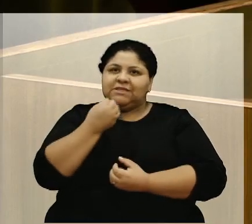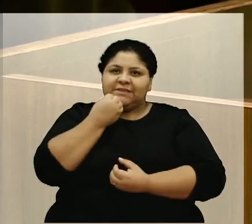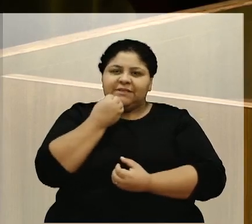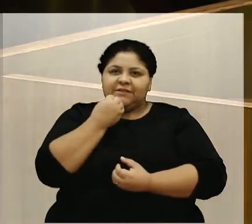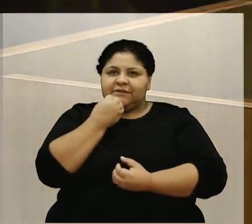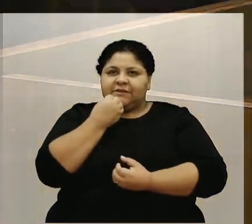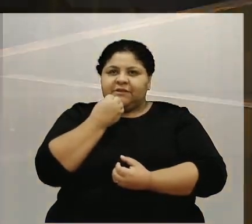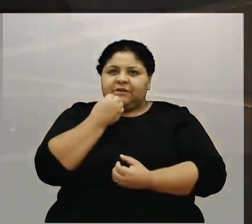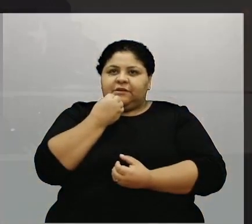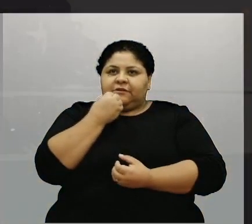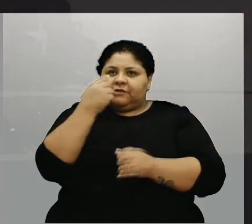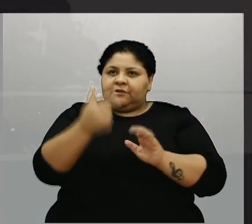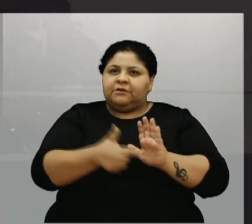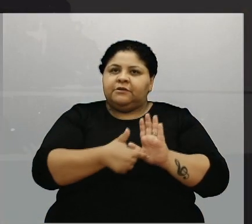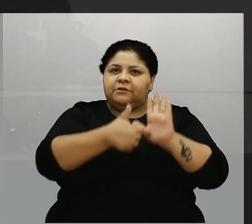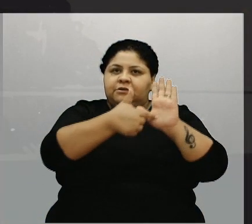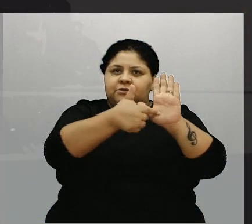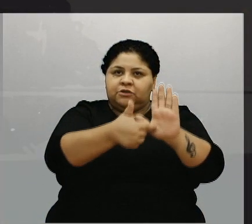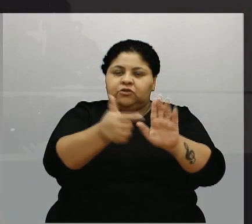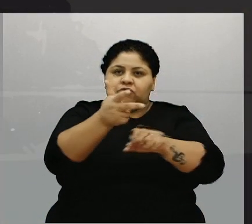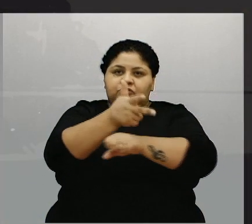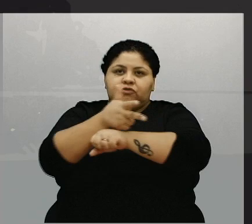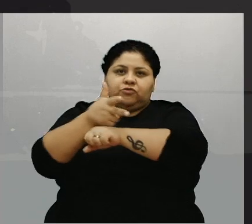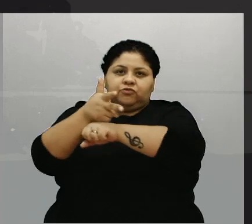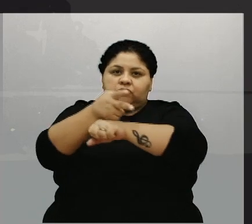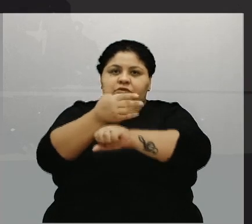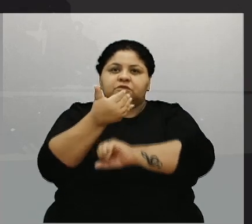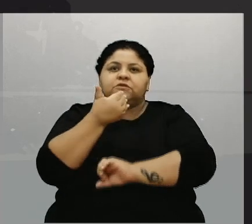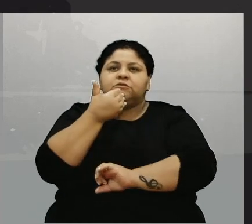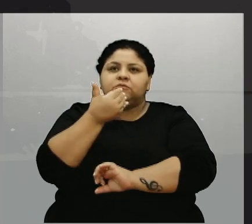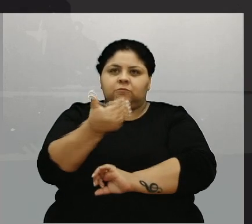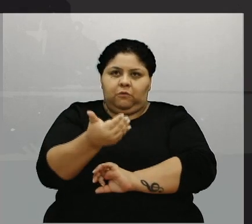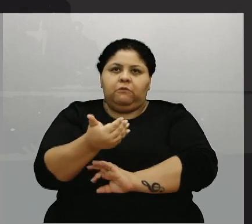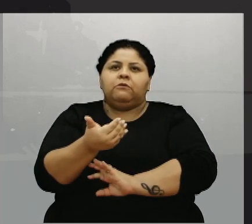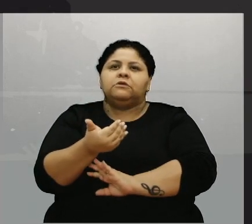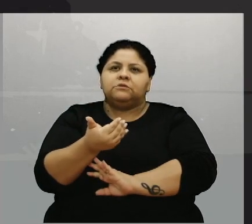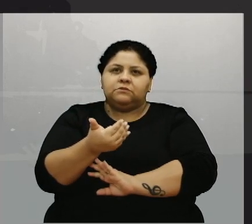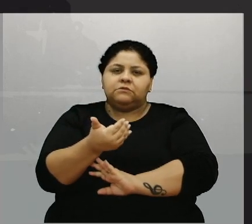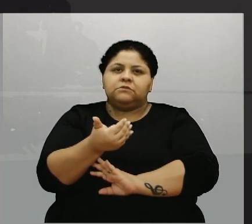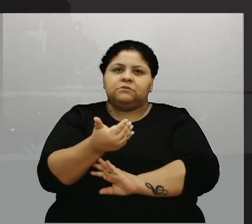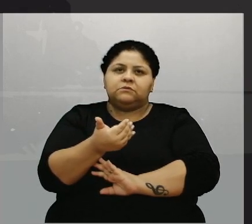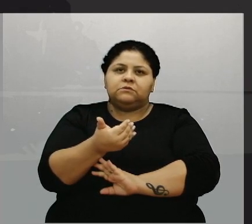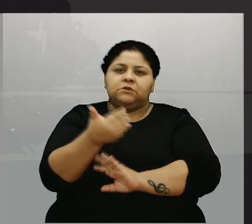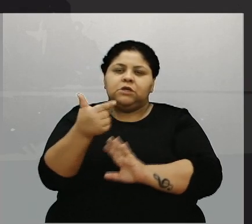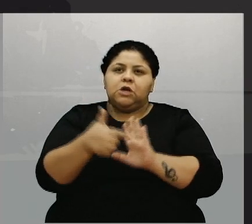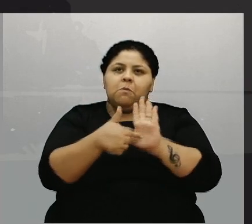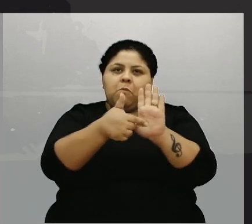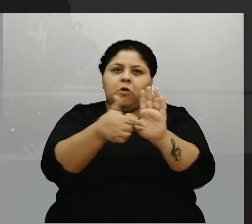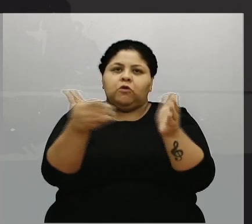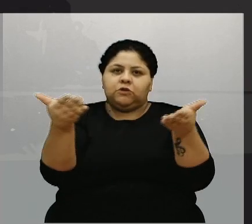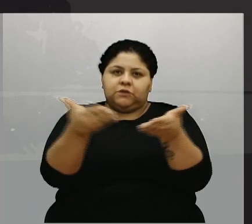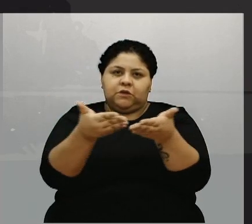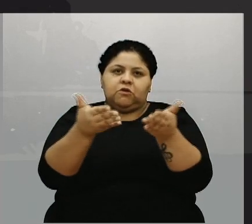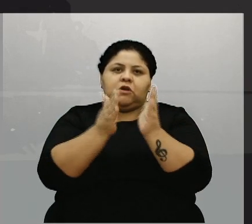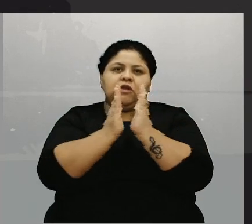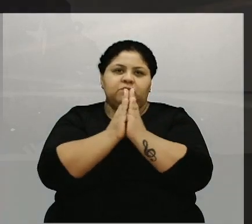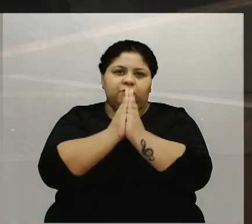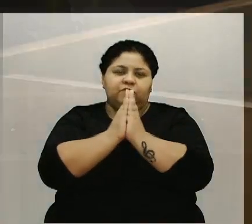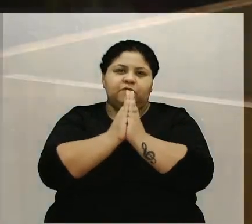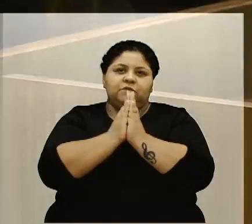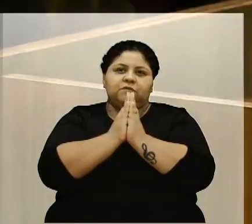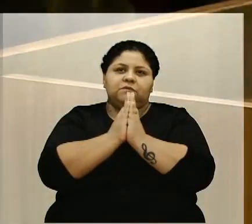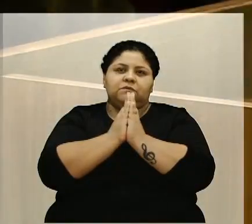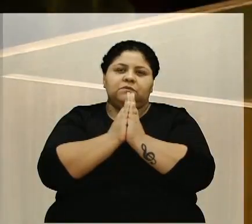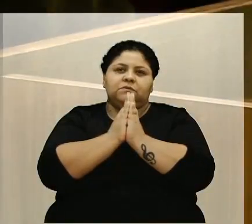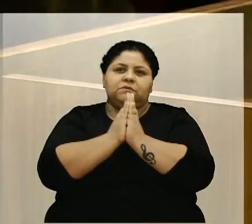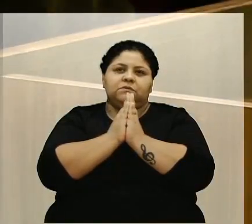na sessão o nosso vídeo, que eu peço que a gente coloque agora, por favor.